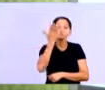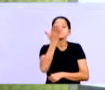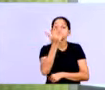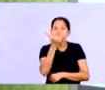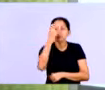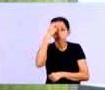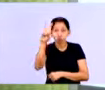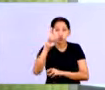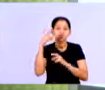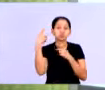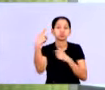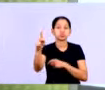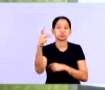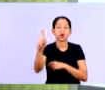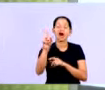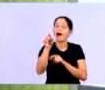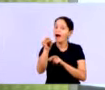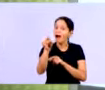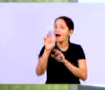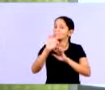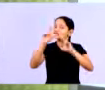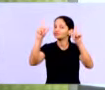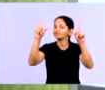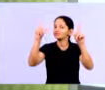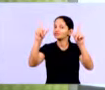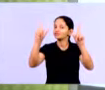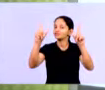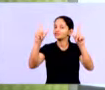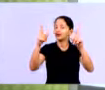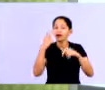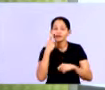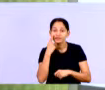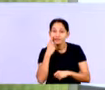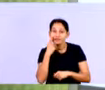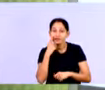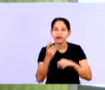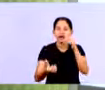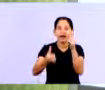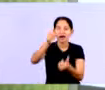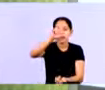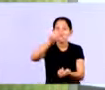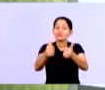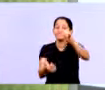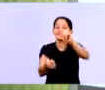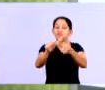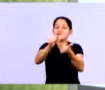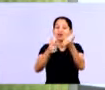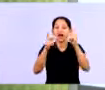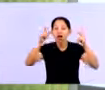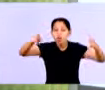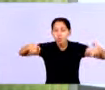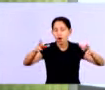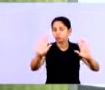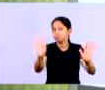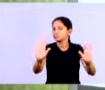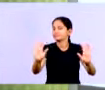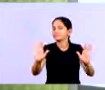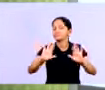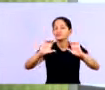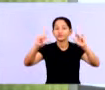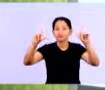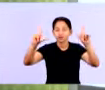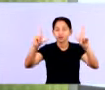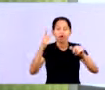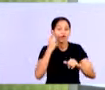uma outra dimensão, e a gente está numa localidade que a gente precisa analisar que às vezes o volume de venda não é tão expressivo. Então, o valor que a